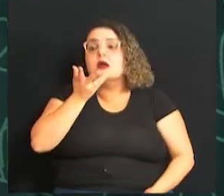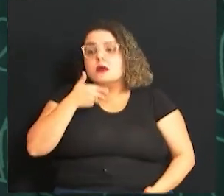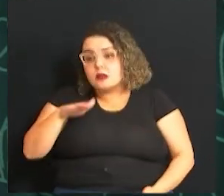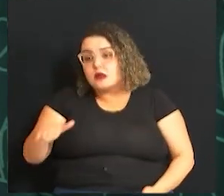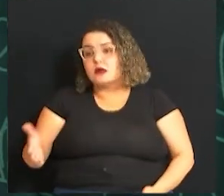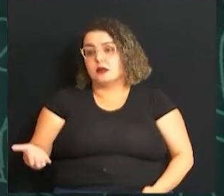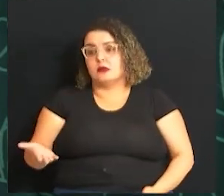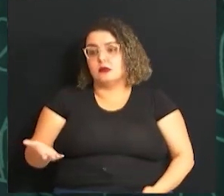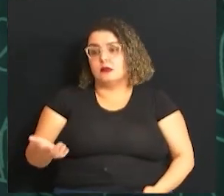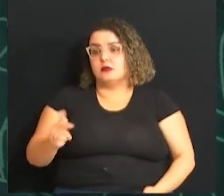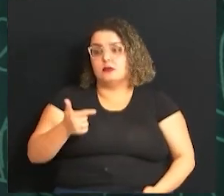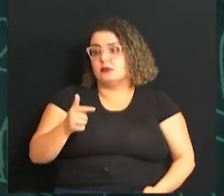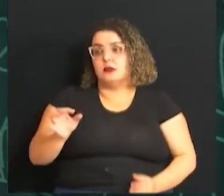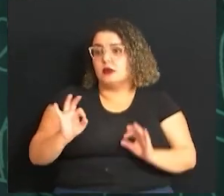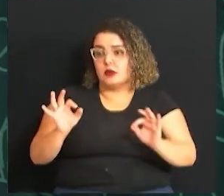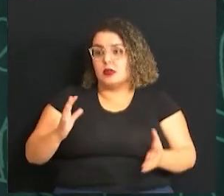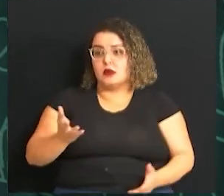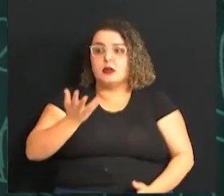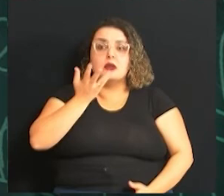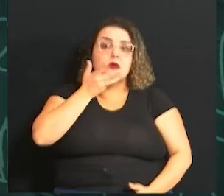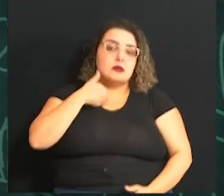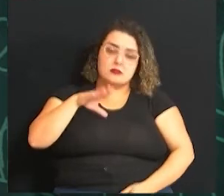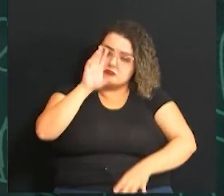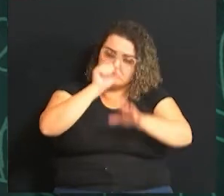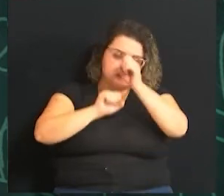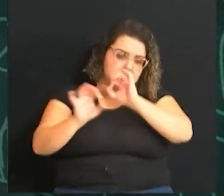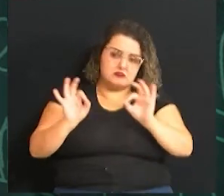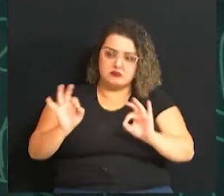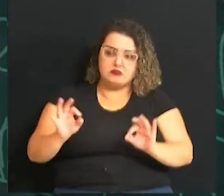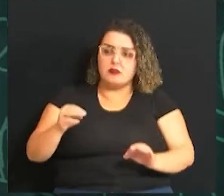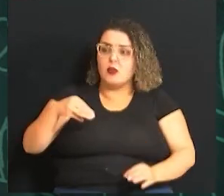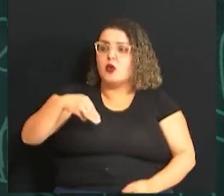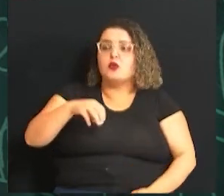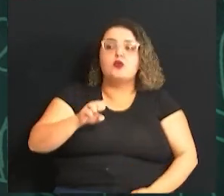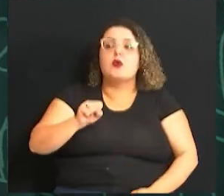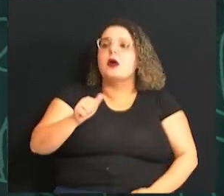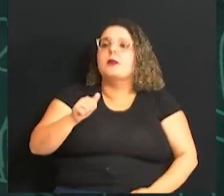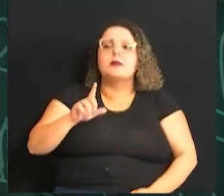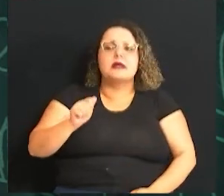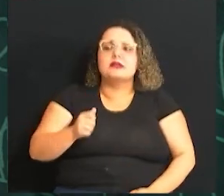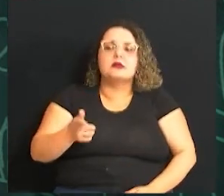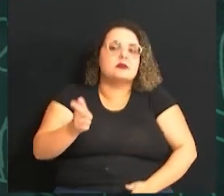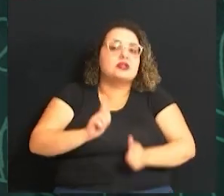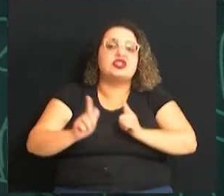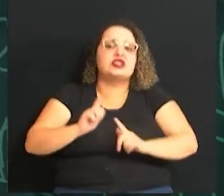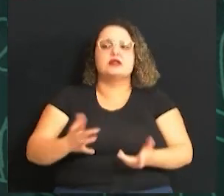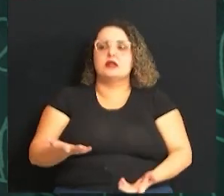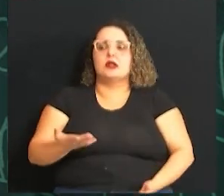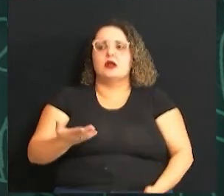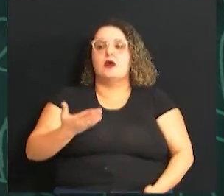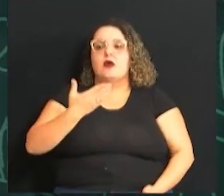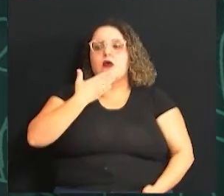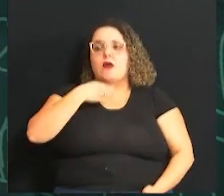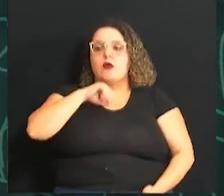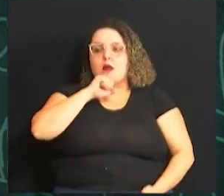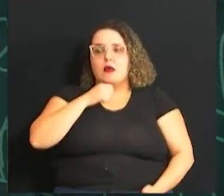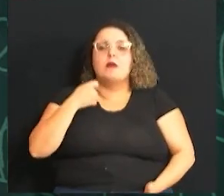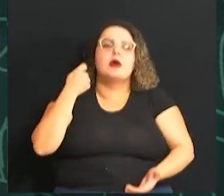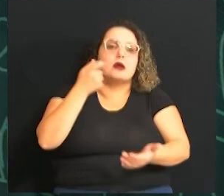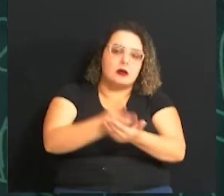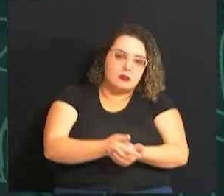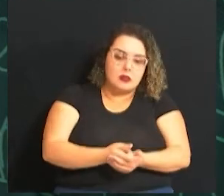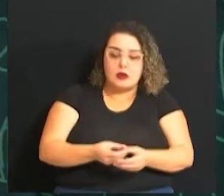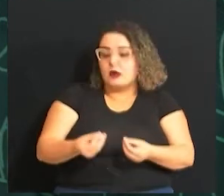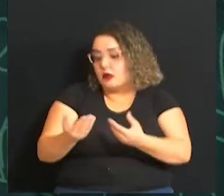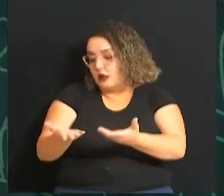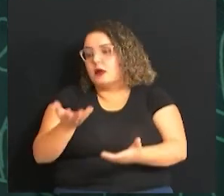Para criança, não tem desafio. E a criança, na verdade, ela não aprende, não é uma mesada, não é um recurso que ela está gerenciando. O pai está transferindo algo